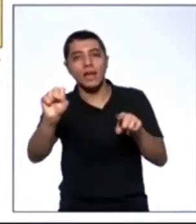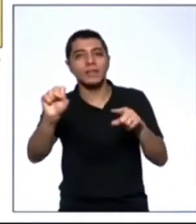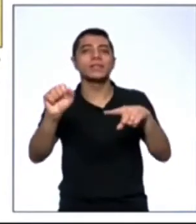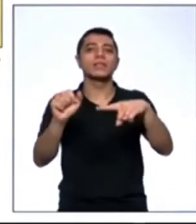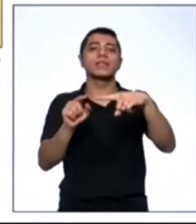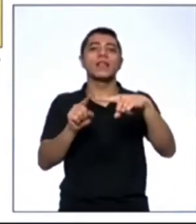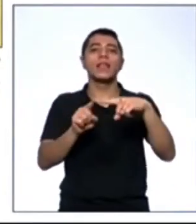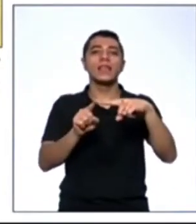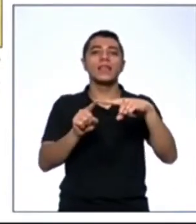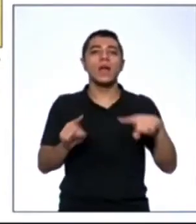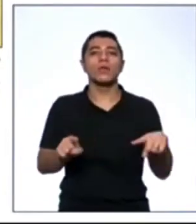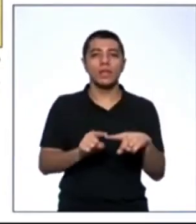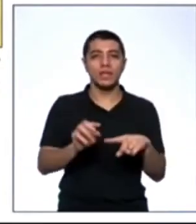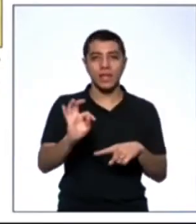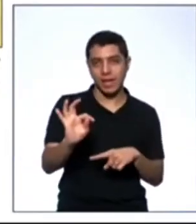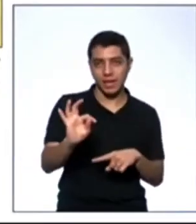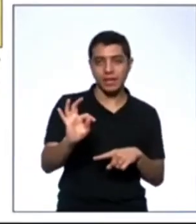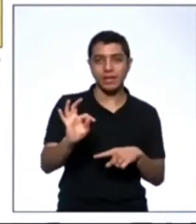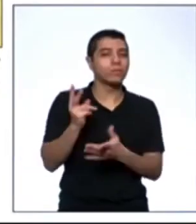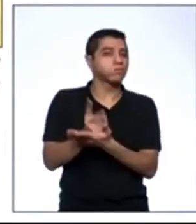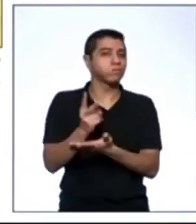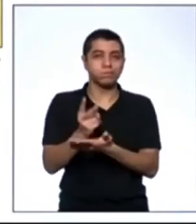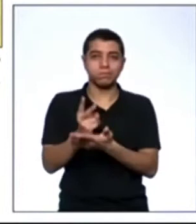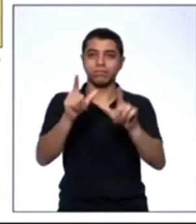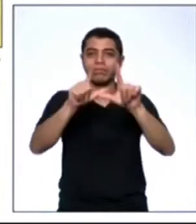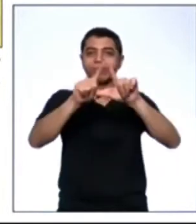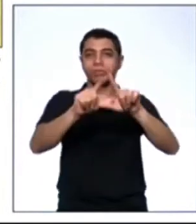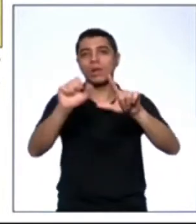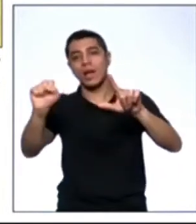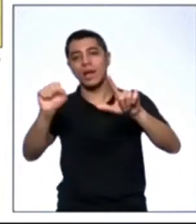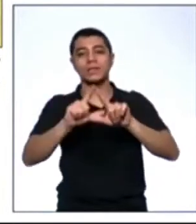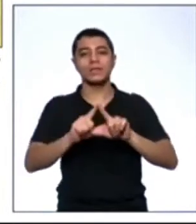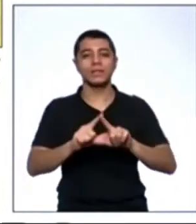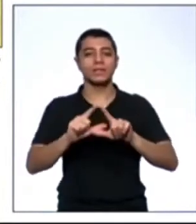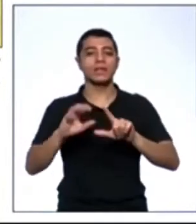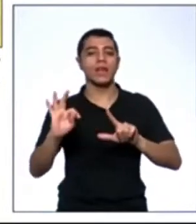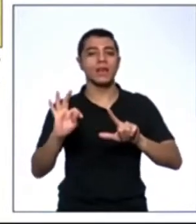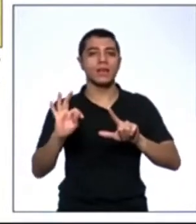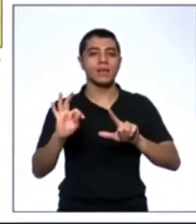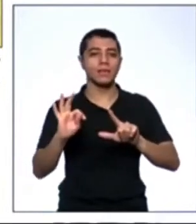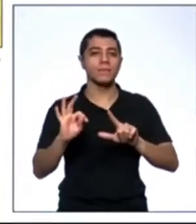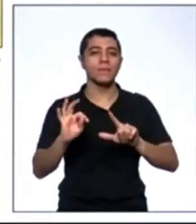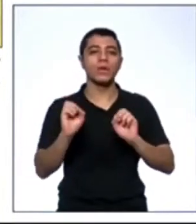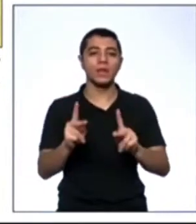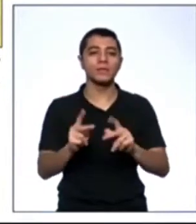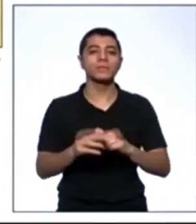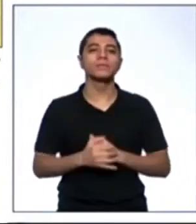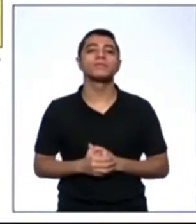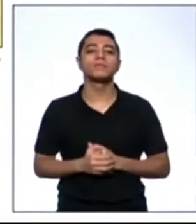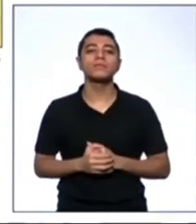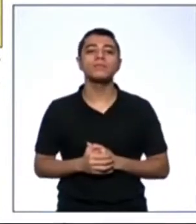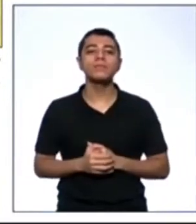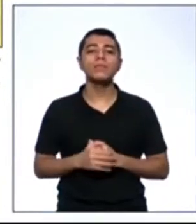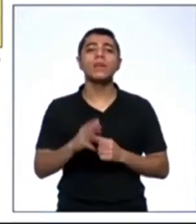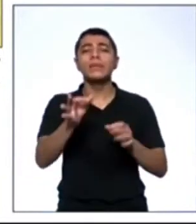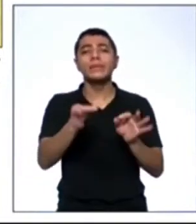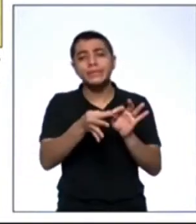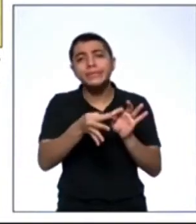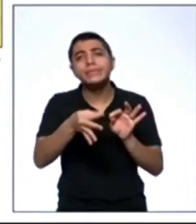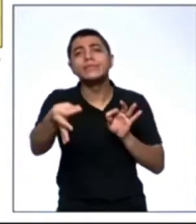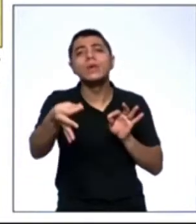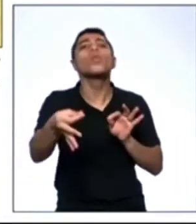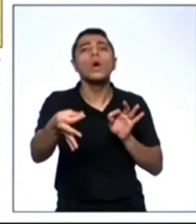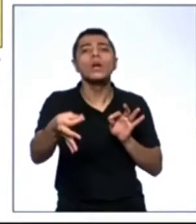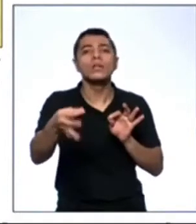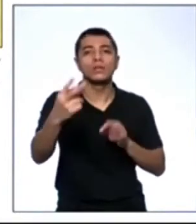velocidade. Você substitui que o deslocamento é 2 metros, colocando a velocidade máxima de 40 km por